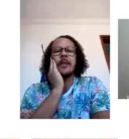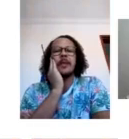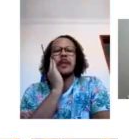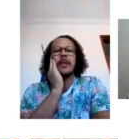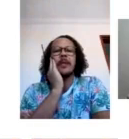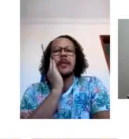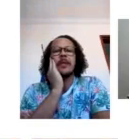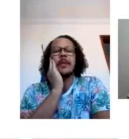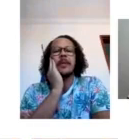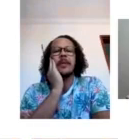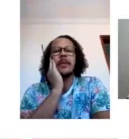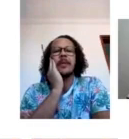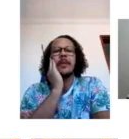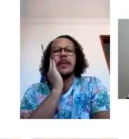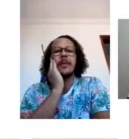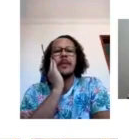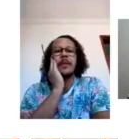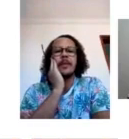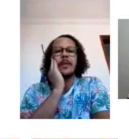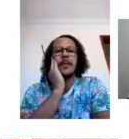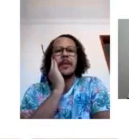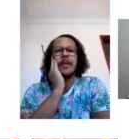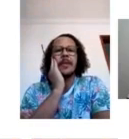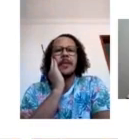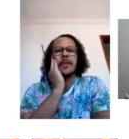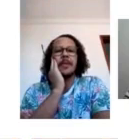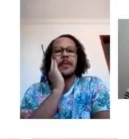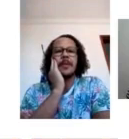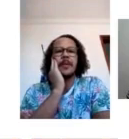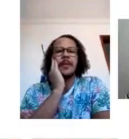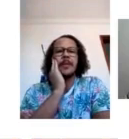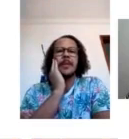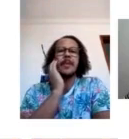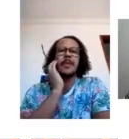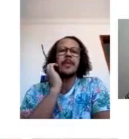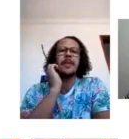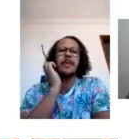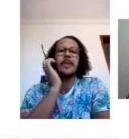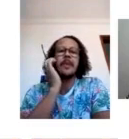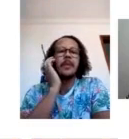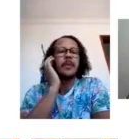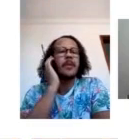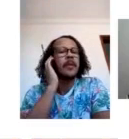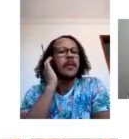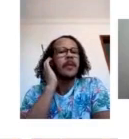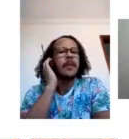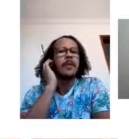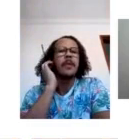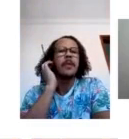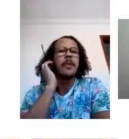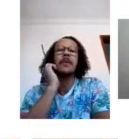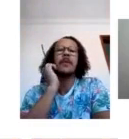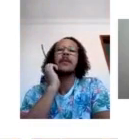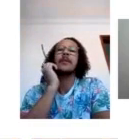do trabalho online, né, que todos nós estamos passando, né. Então, nós vamos, já sem mais delongas, né, nós